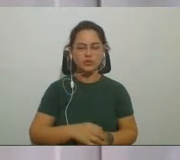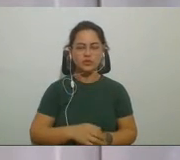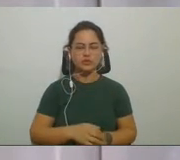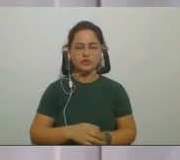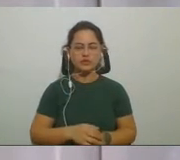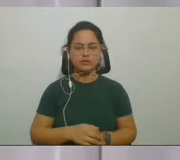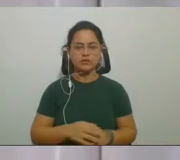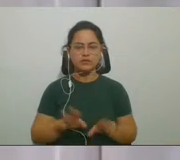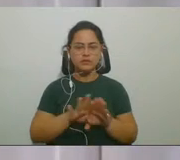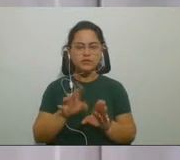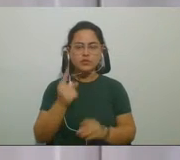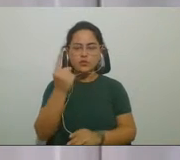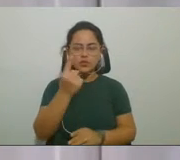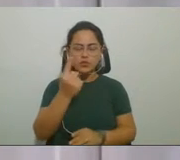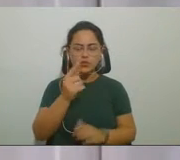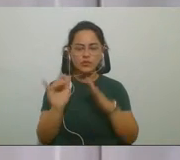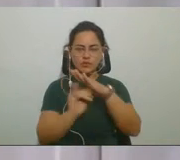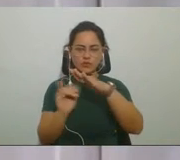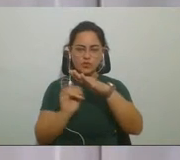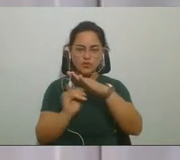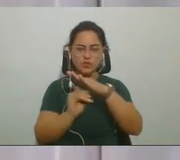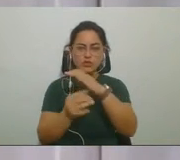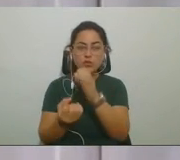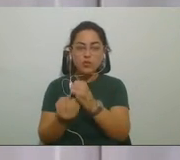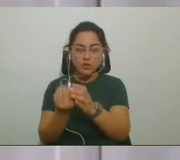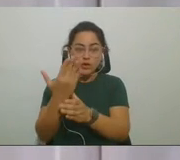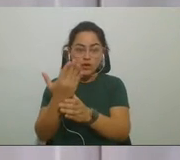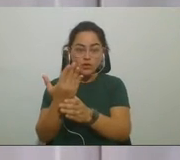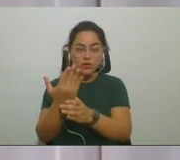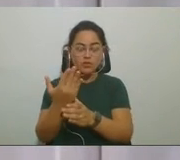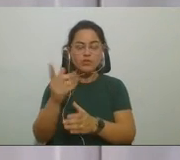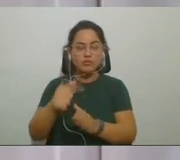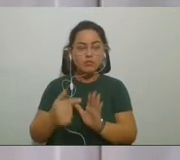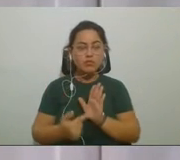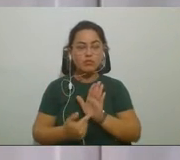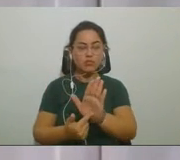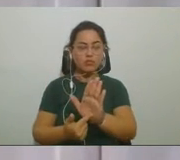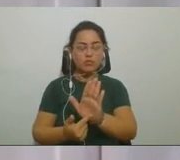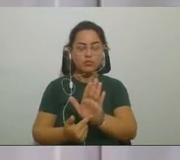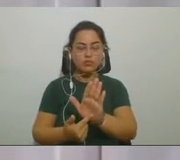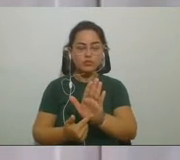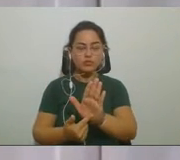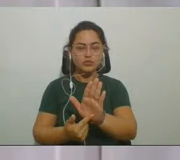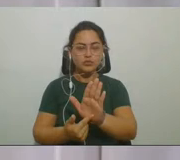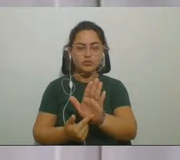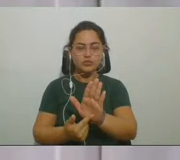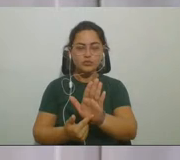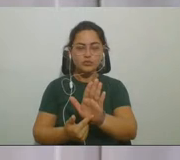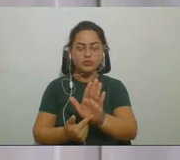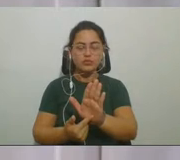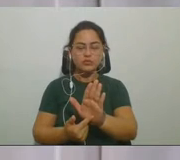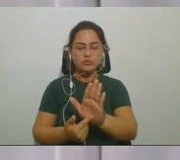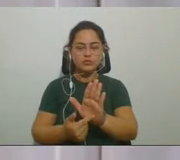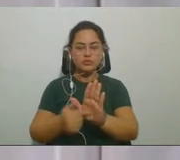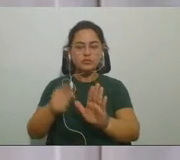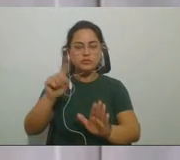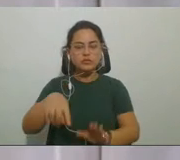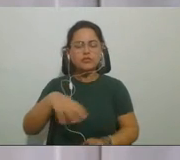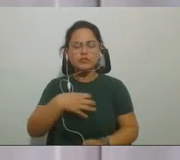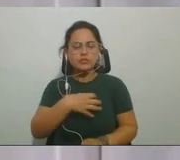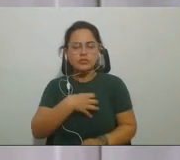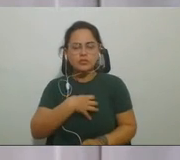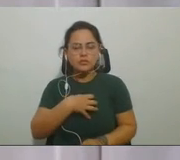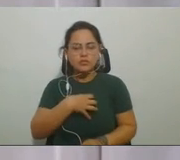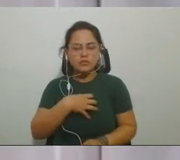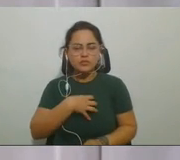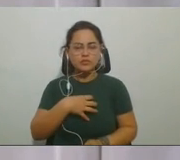apenas uma das instituições que evidenciaram o existente sentimento